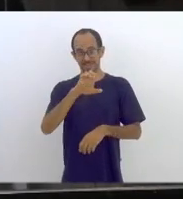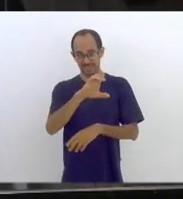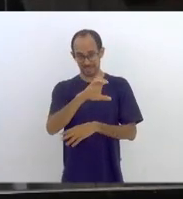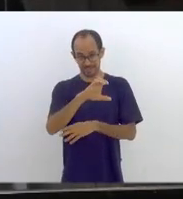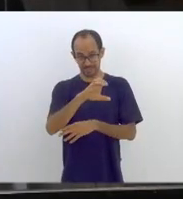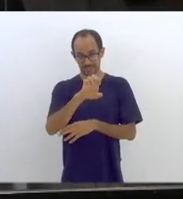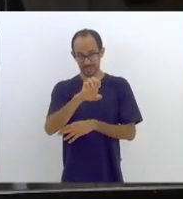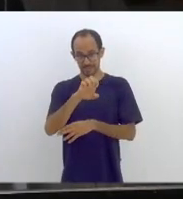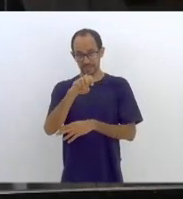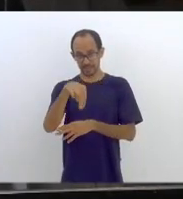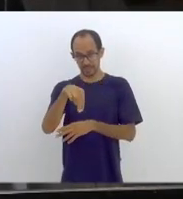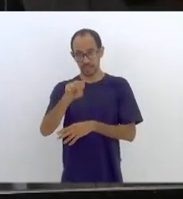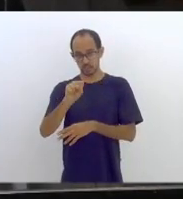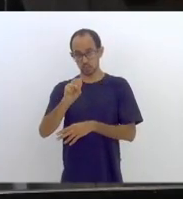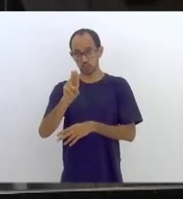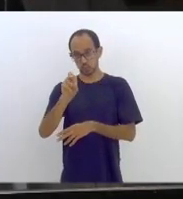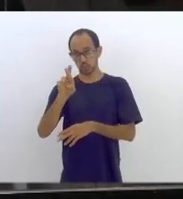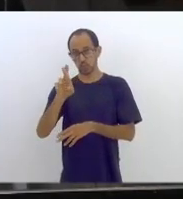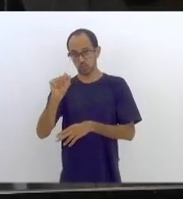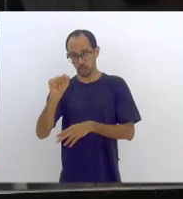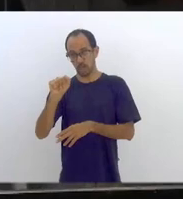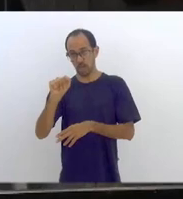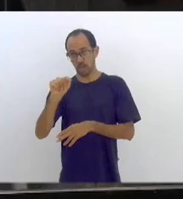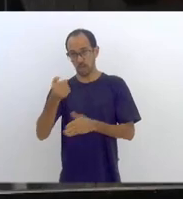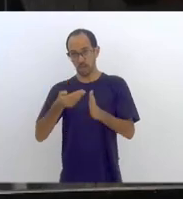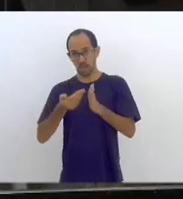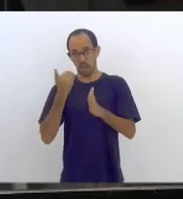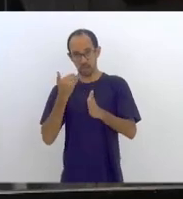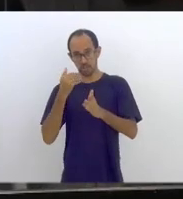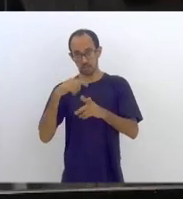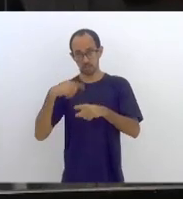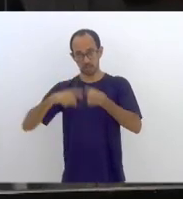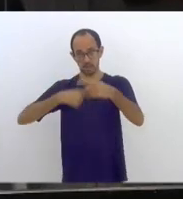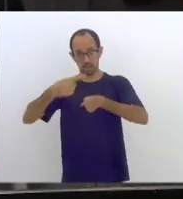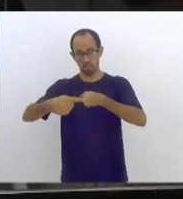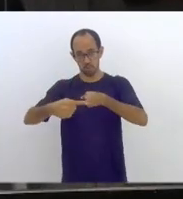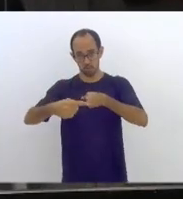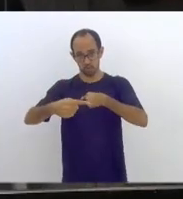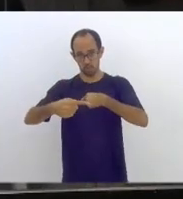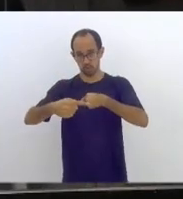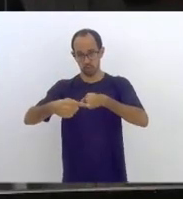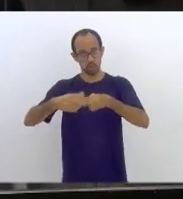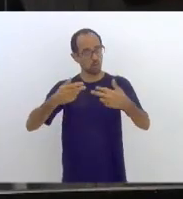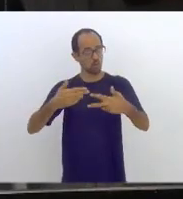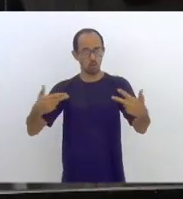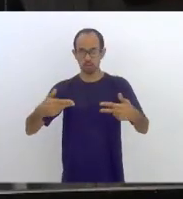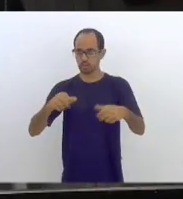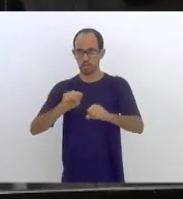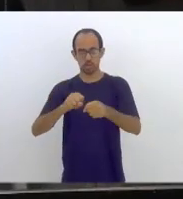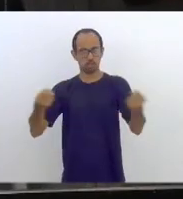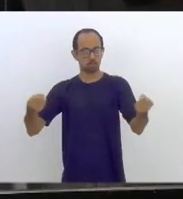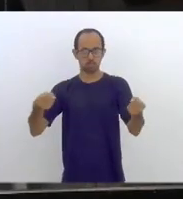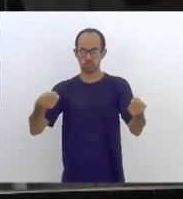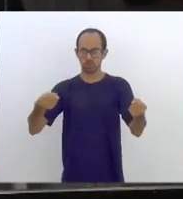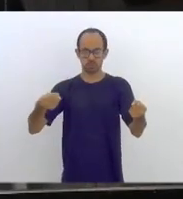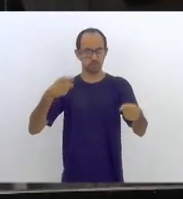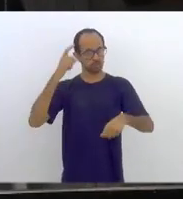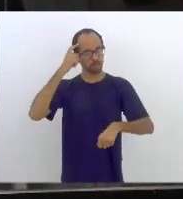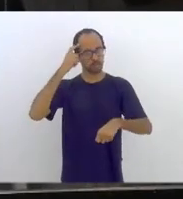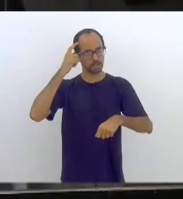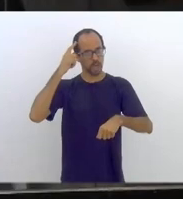e a posteriori algo completamente inimaginável desde a nossa